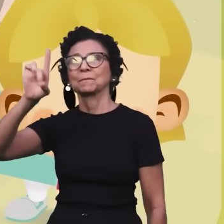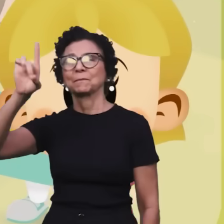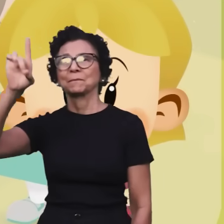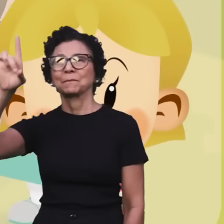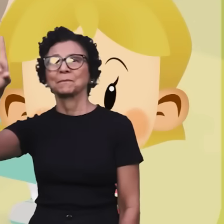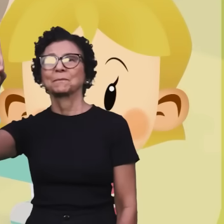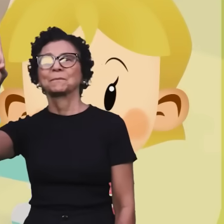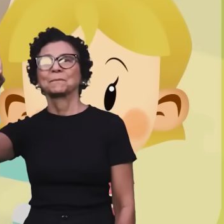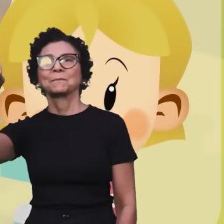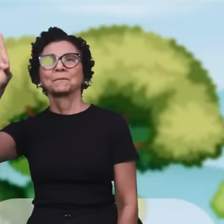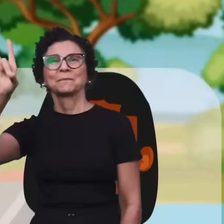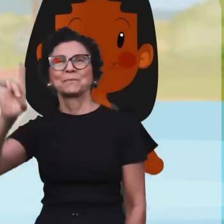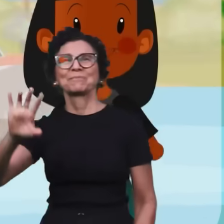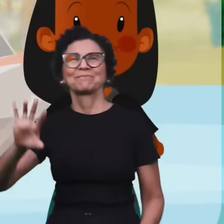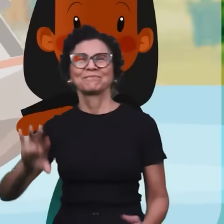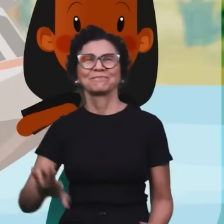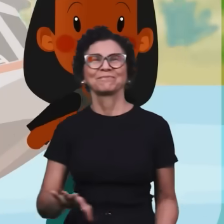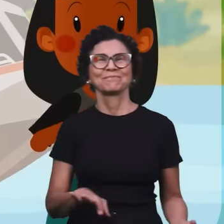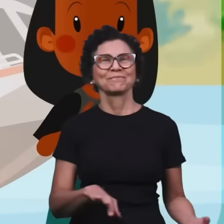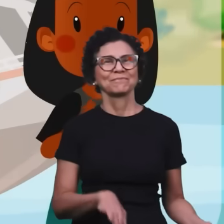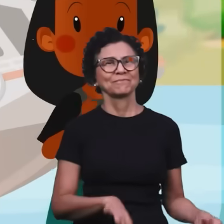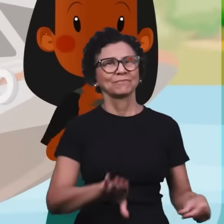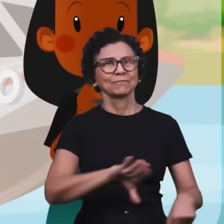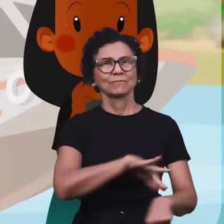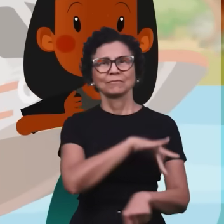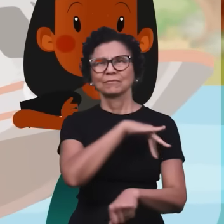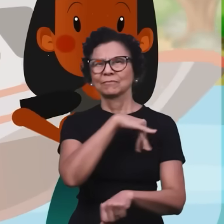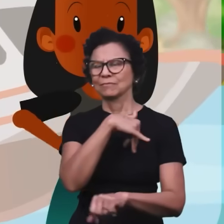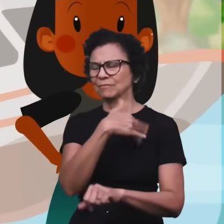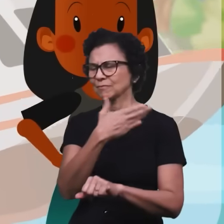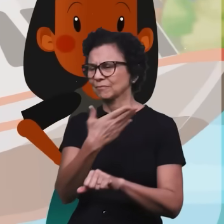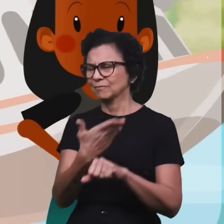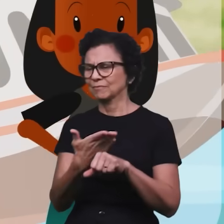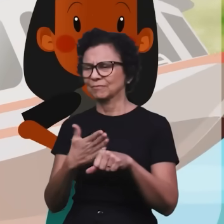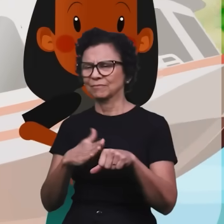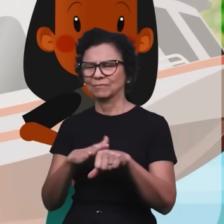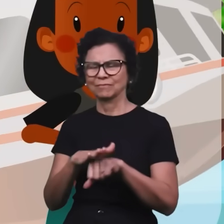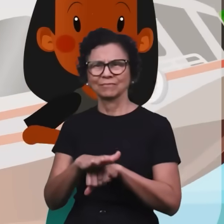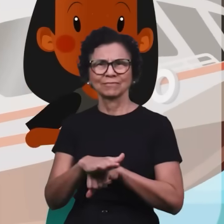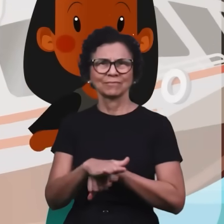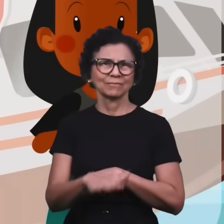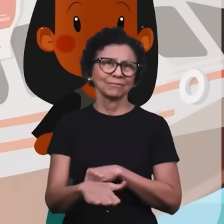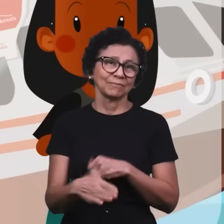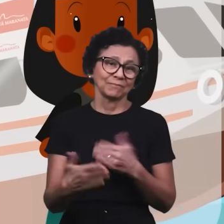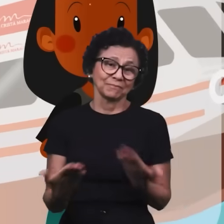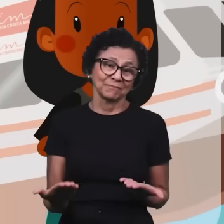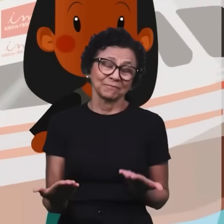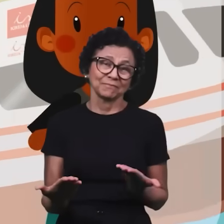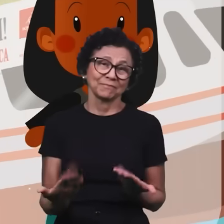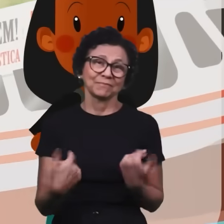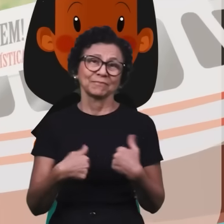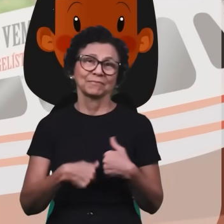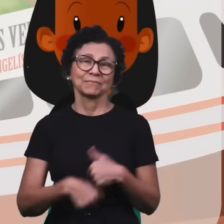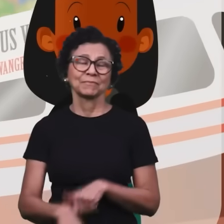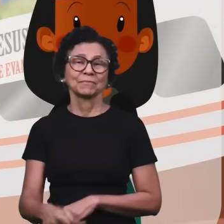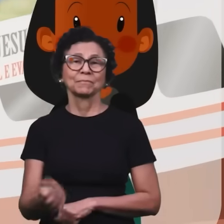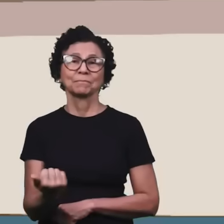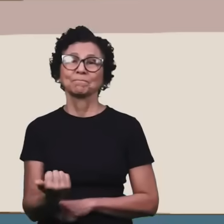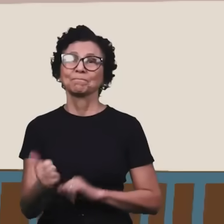é dia, a noite vem, quando não se pode